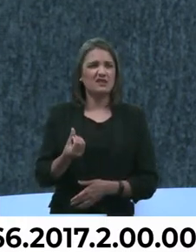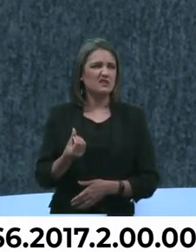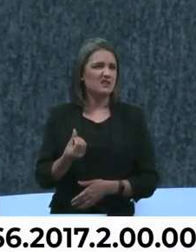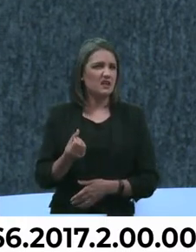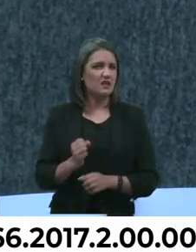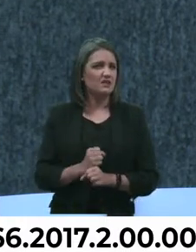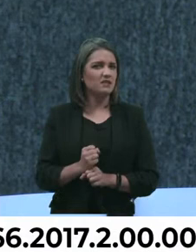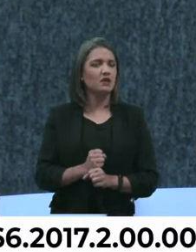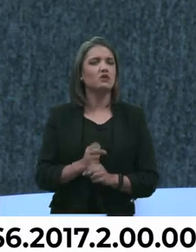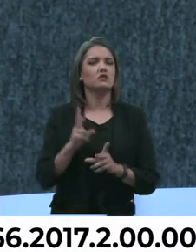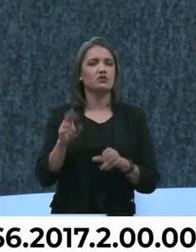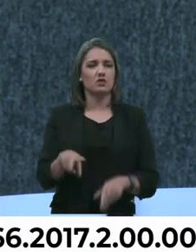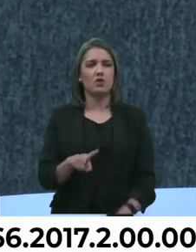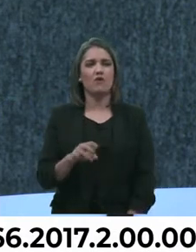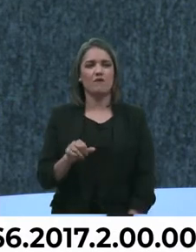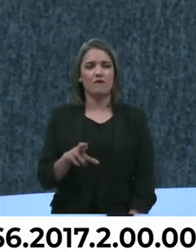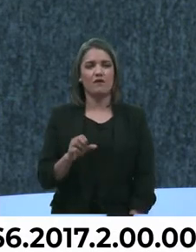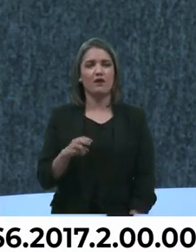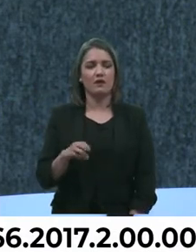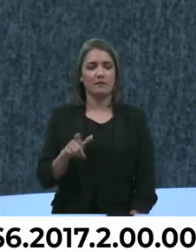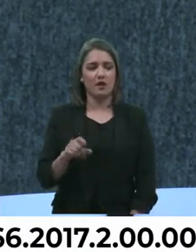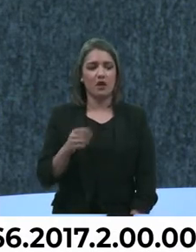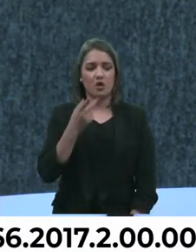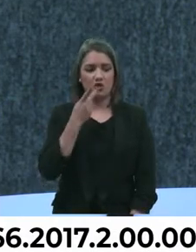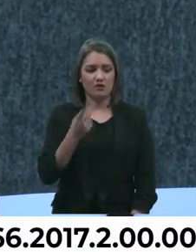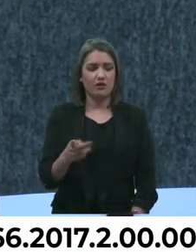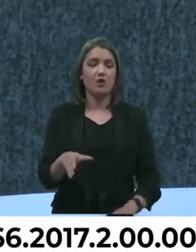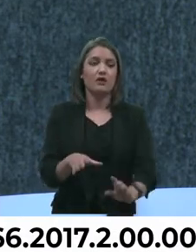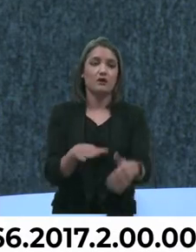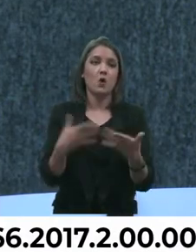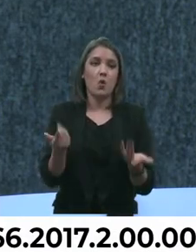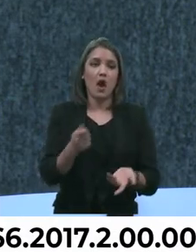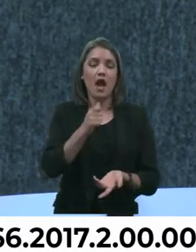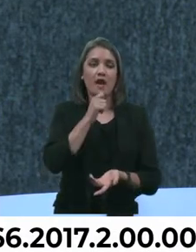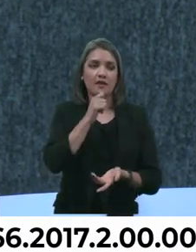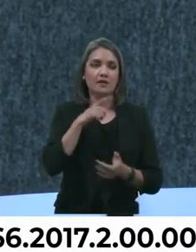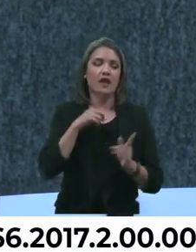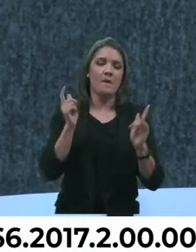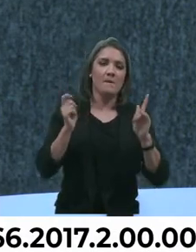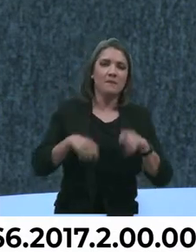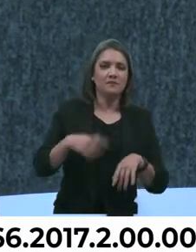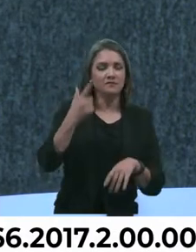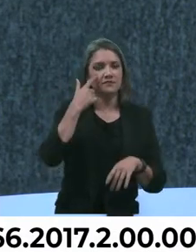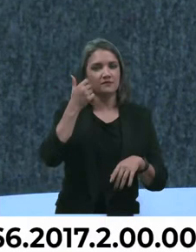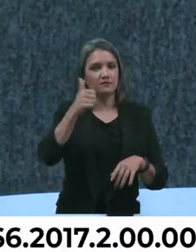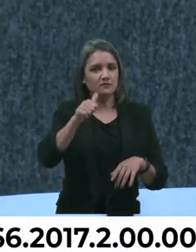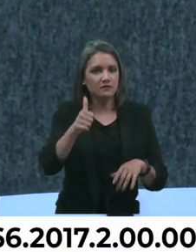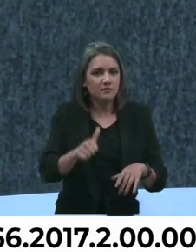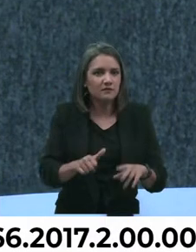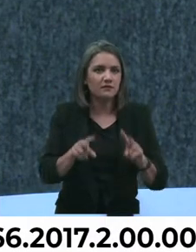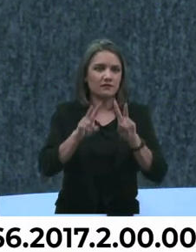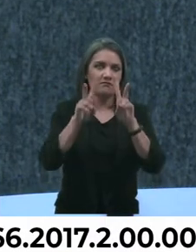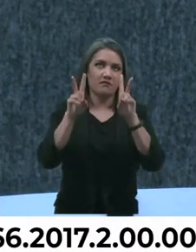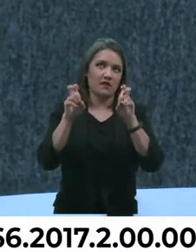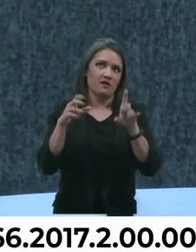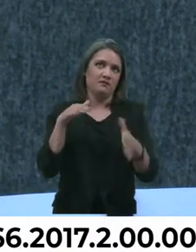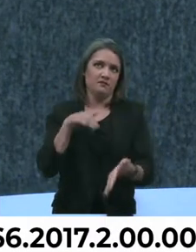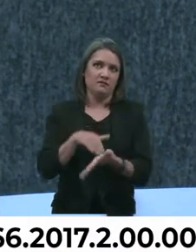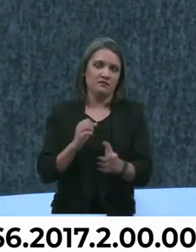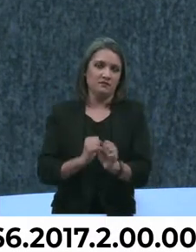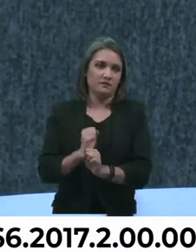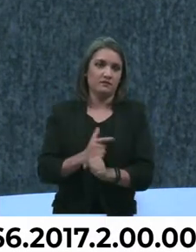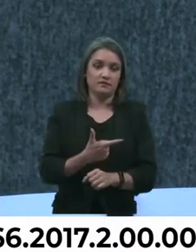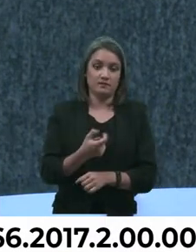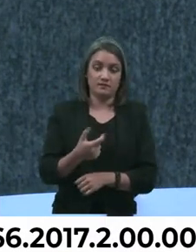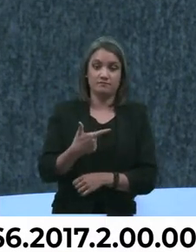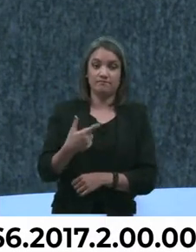Mello. Nós teríamos ainda a possibilidade de reexame da matéria até 2026.